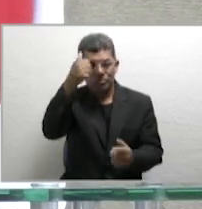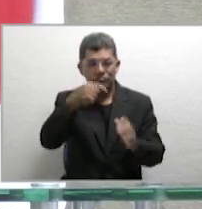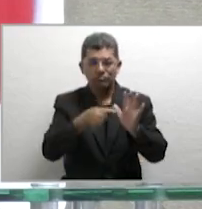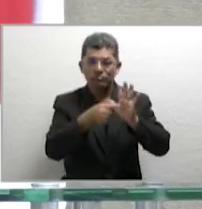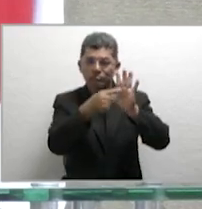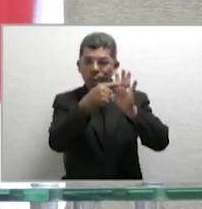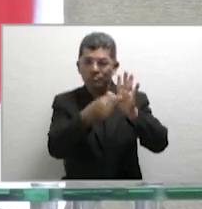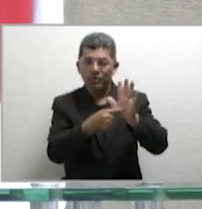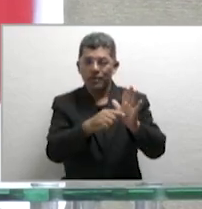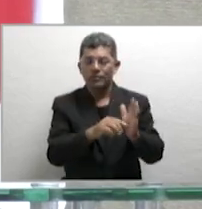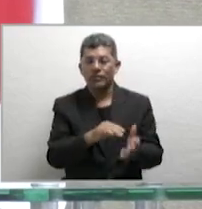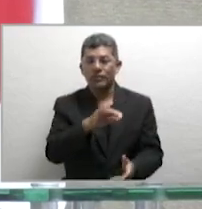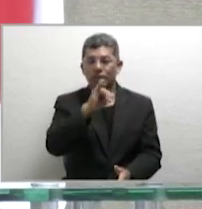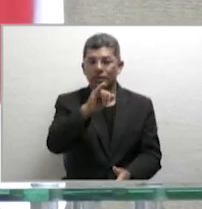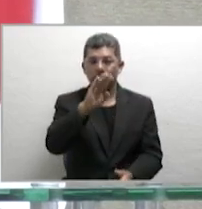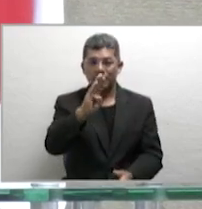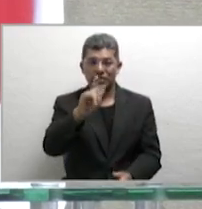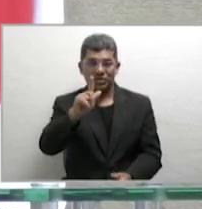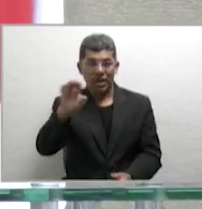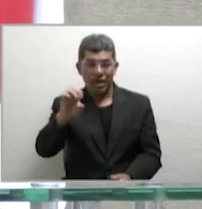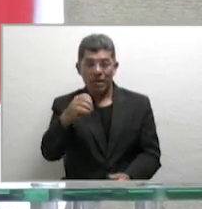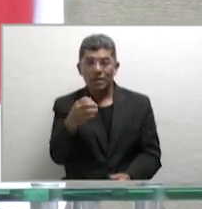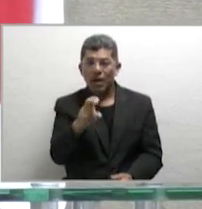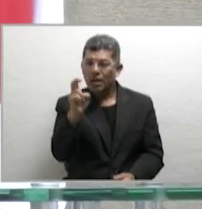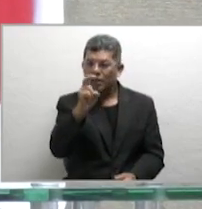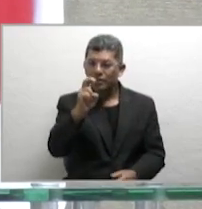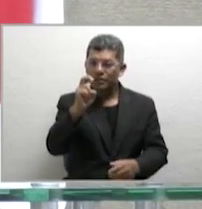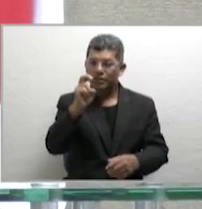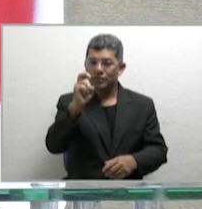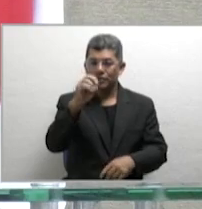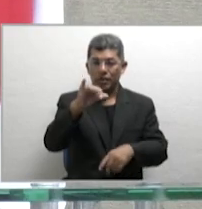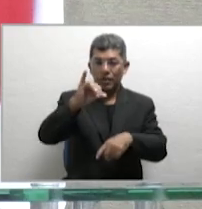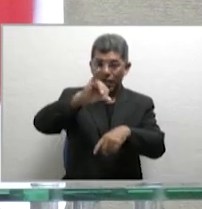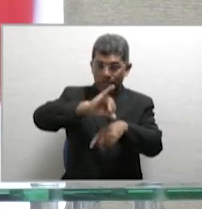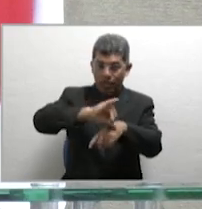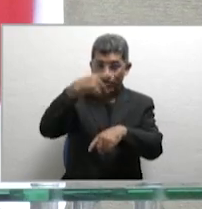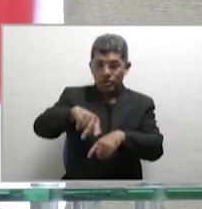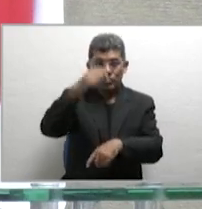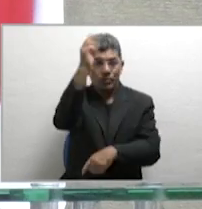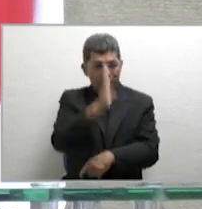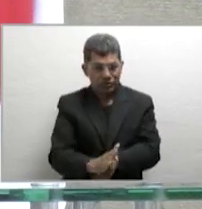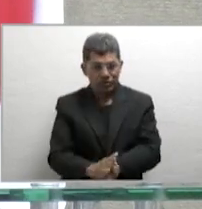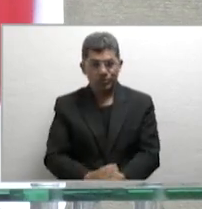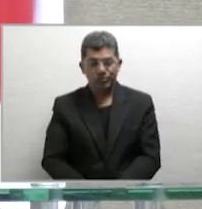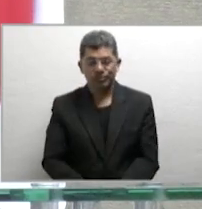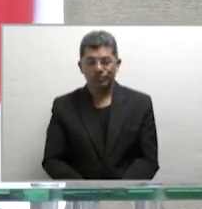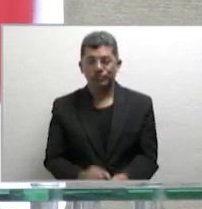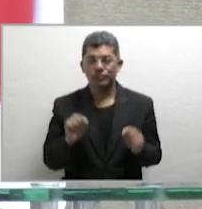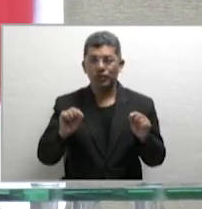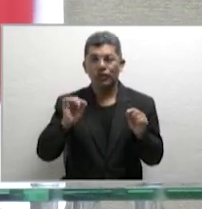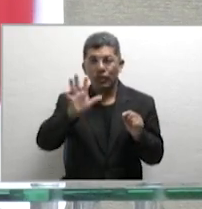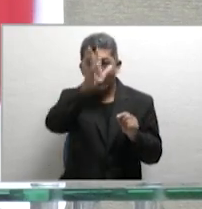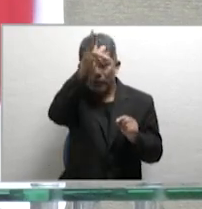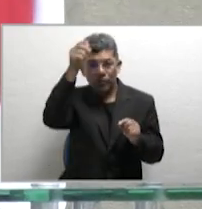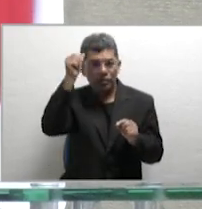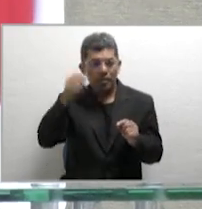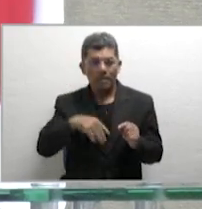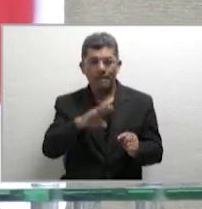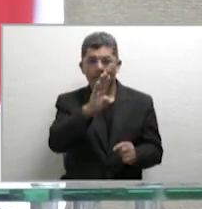a quinta capital desse país. Nós temos o Amazonas com um